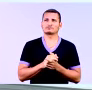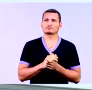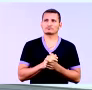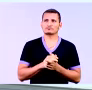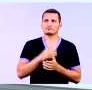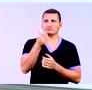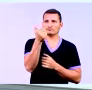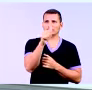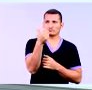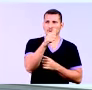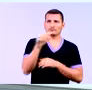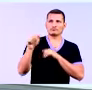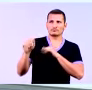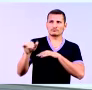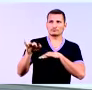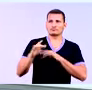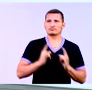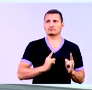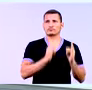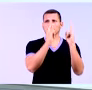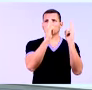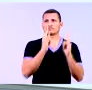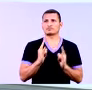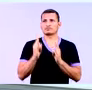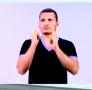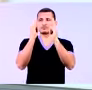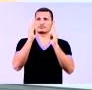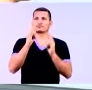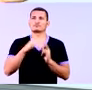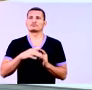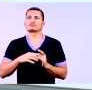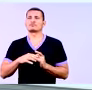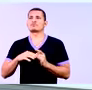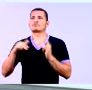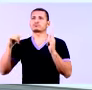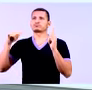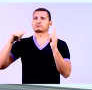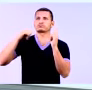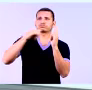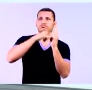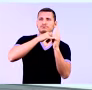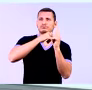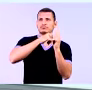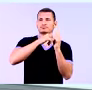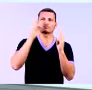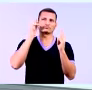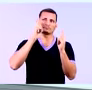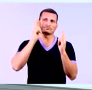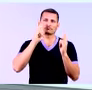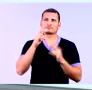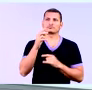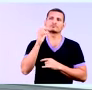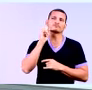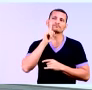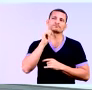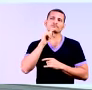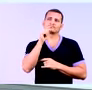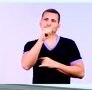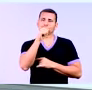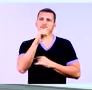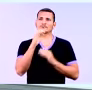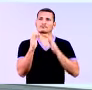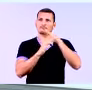de setembro, né, nas Torres Gêmeas nos Estados Unidos. Então isso está registrado na literatura. Né, algumas empresas que funcionavam num prédio e tinham